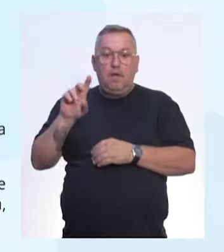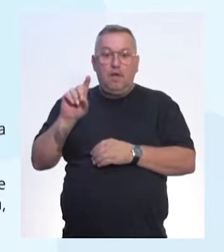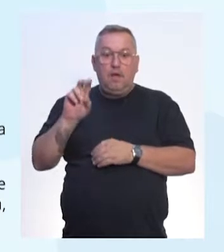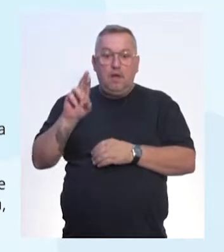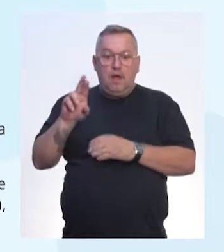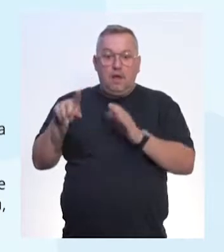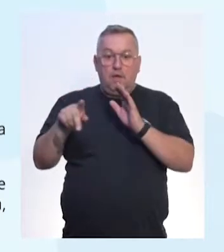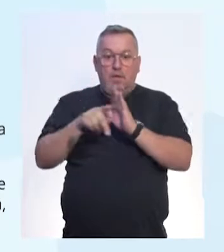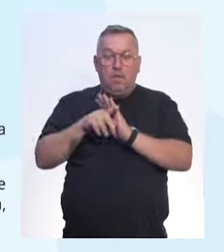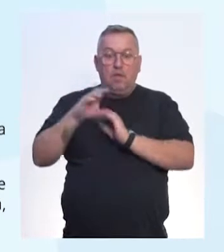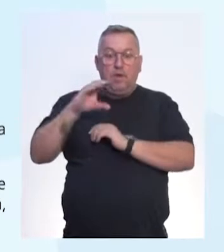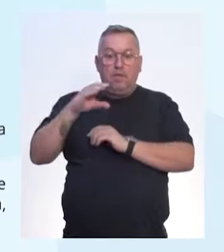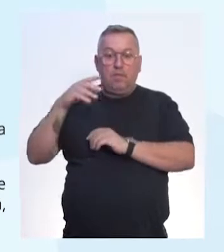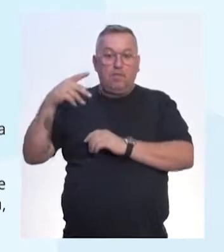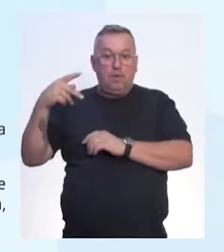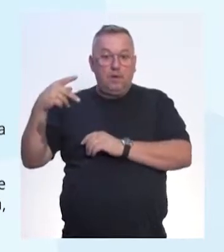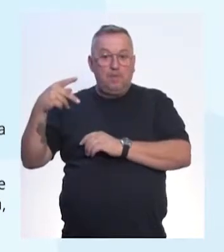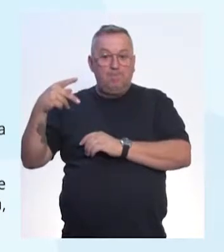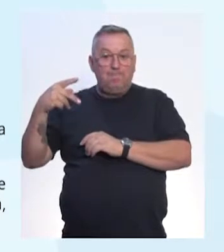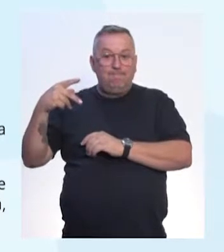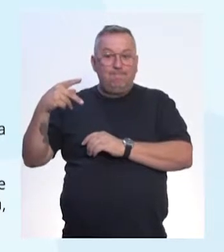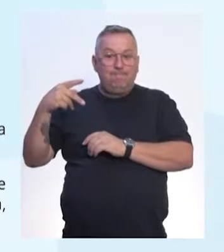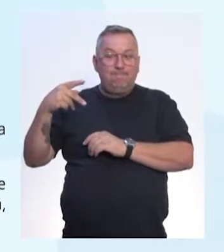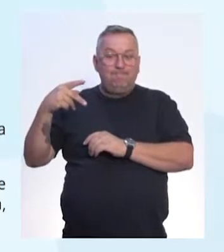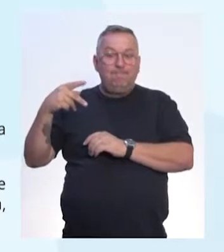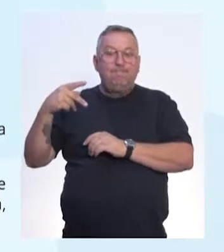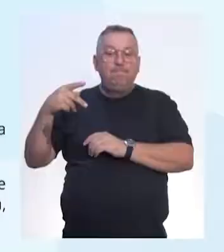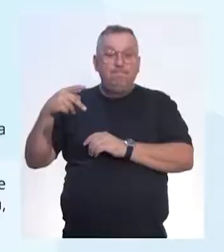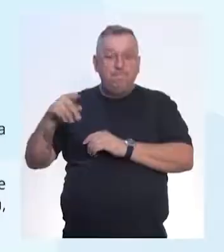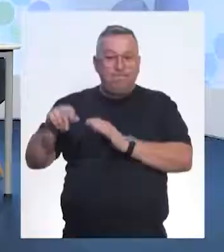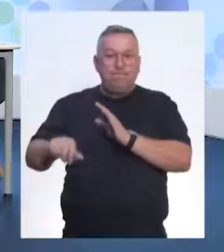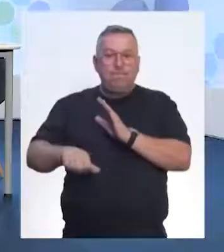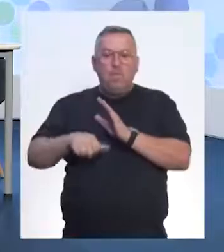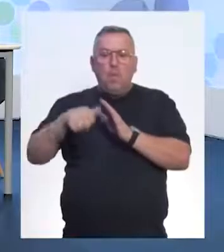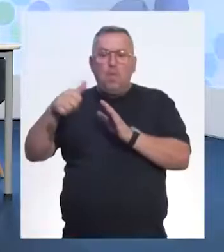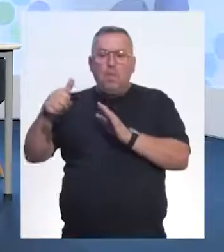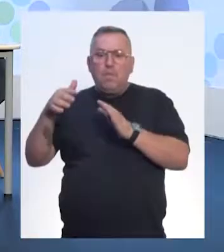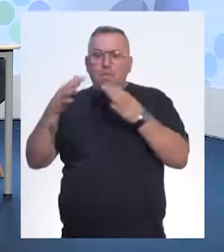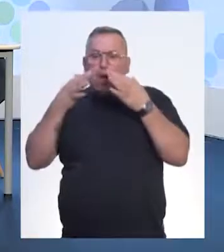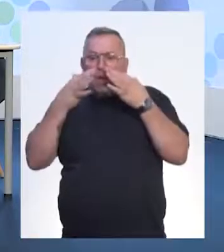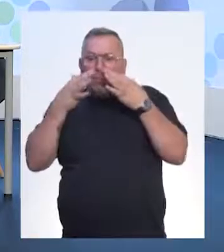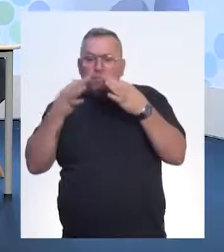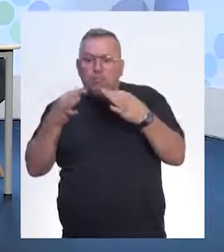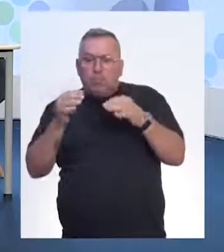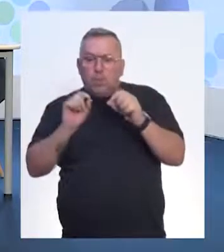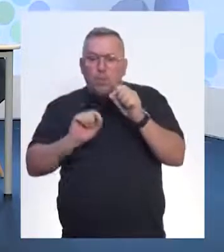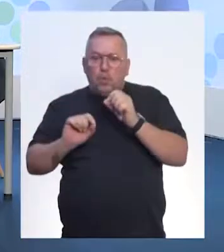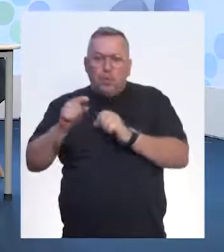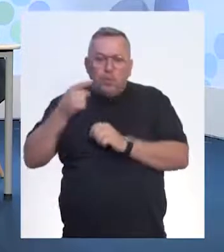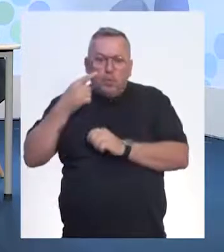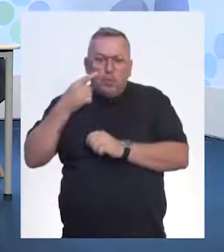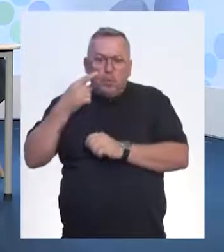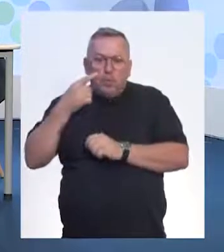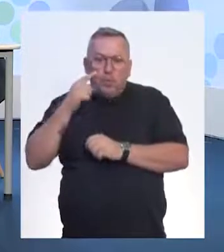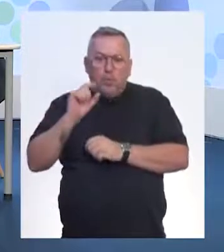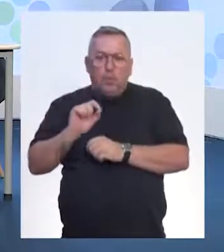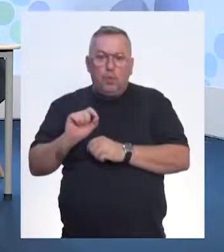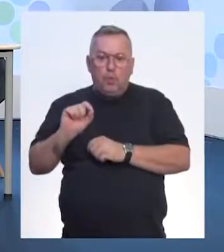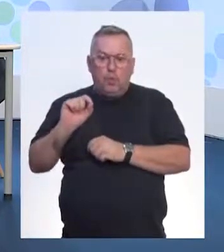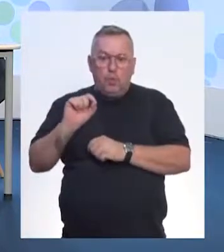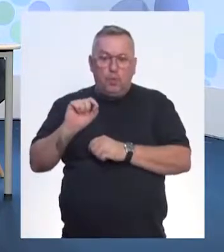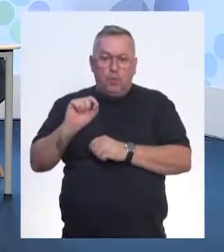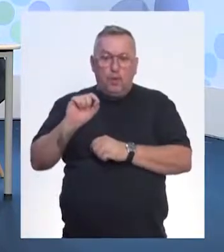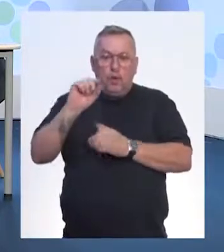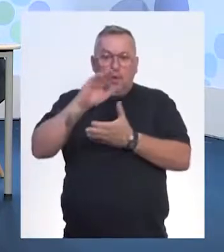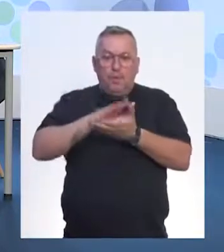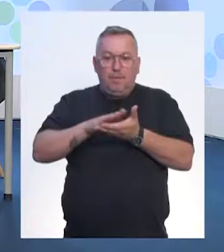e proteínas. Então, o que a gente tem que primeiro observar? O que a gente sabe? Que é o que o